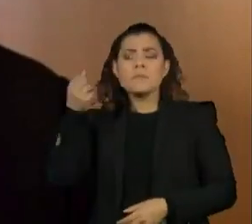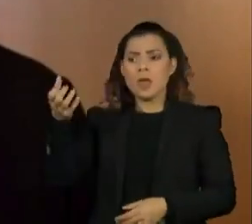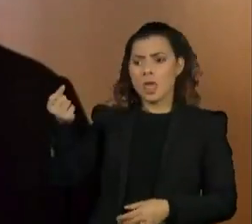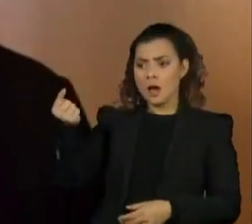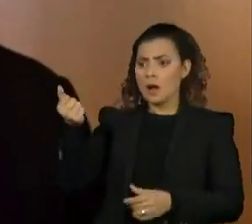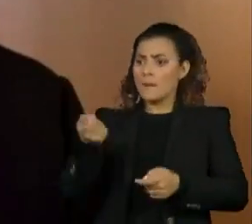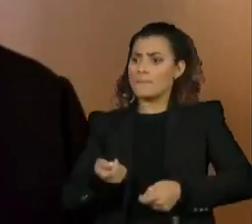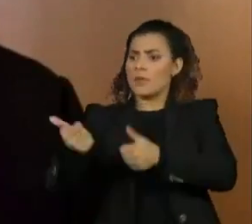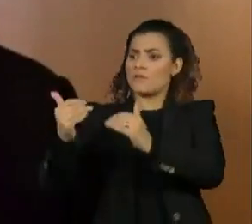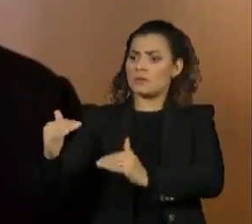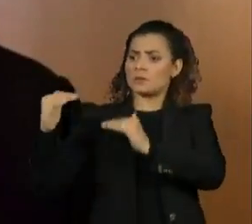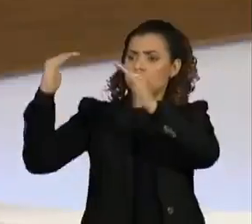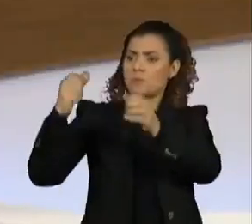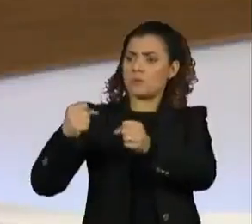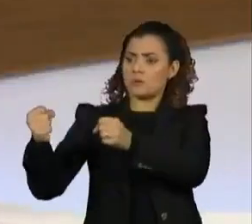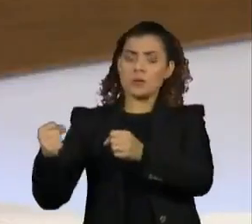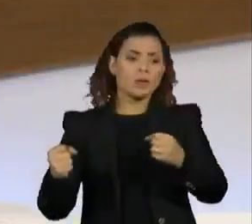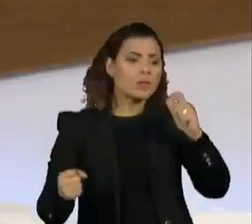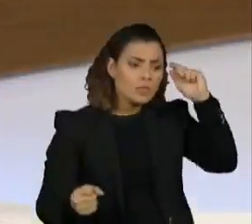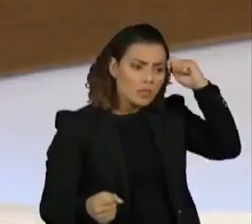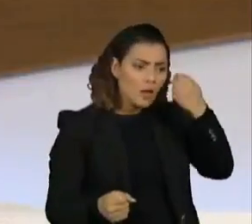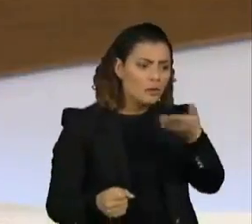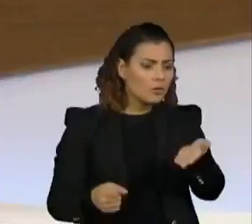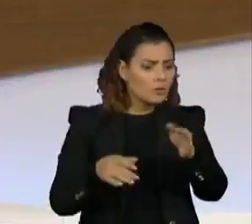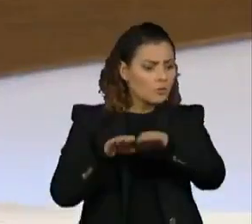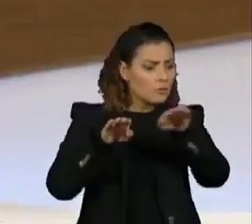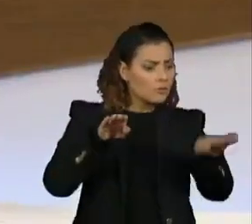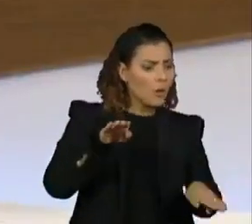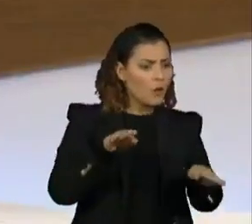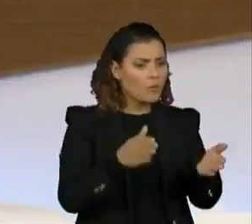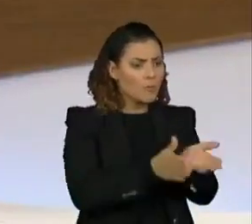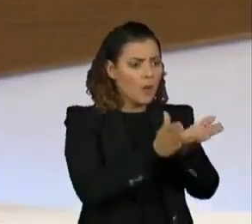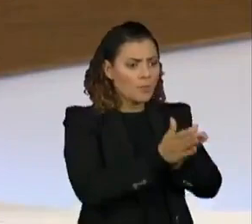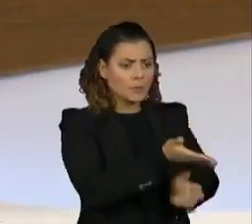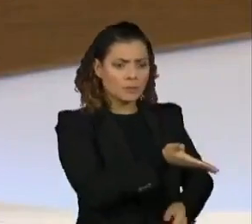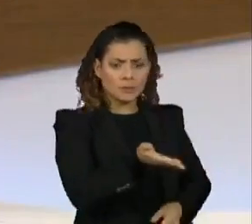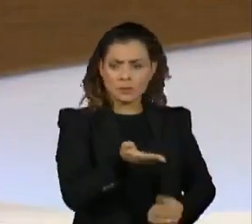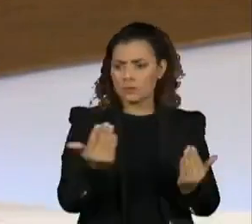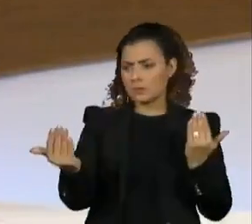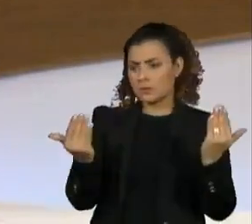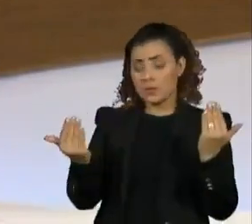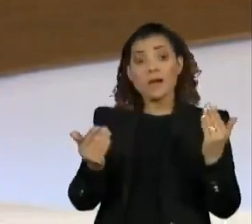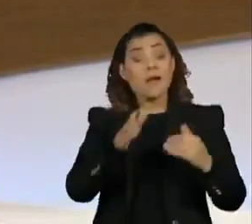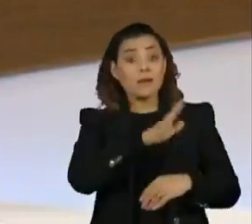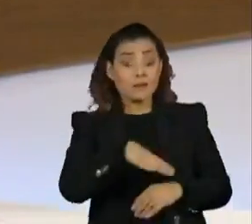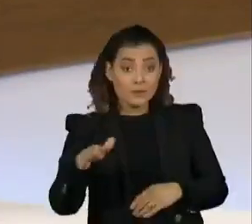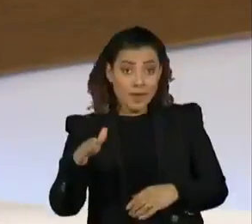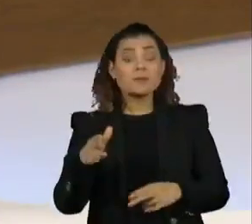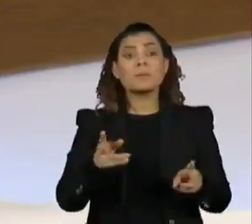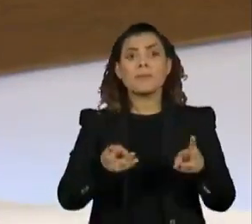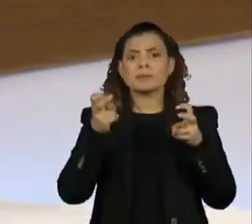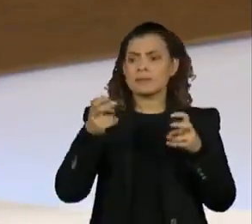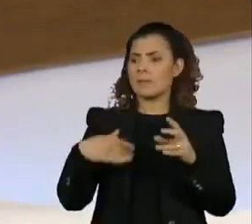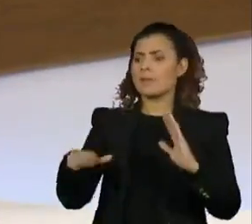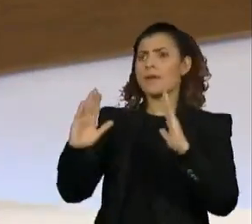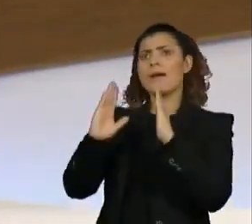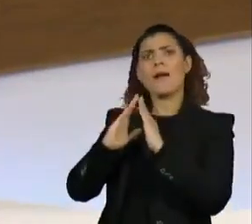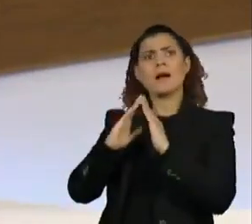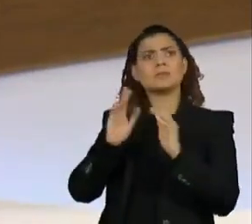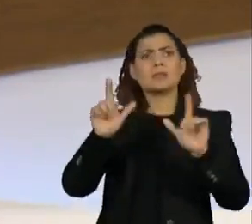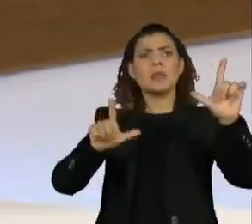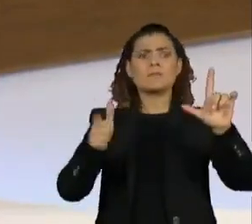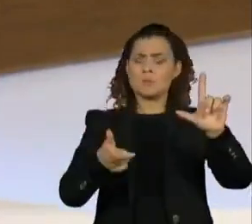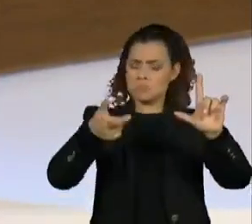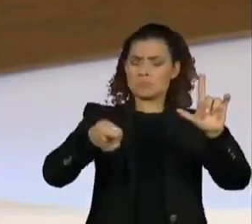posições de privilégio e poder e indivíduos negros em posições de vulnerabilidade social. Quando essa criança chega em casa e liga a TV,